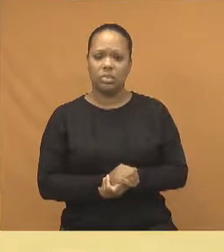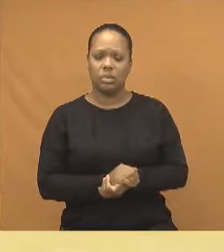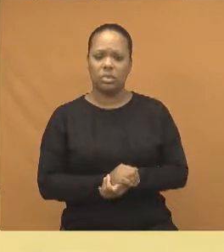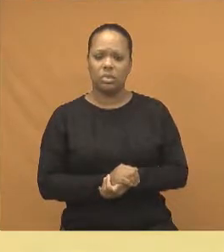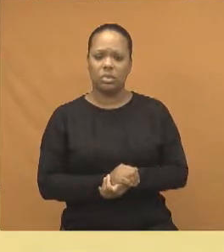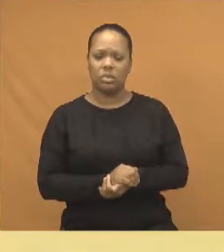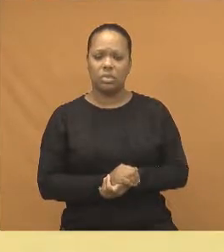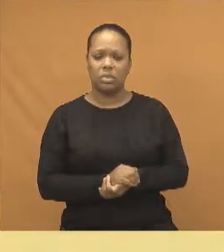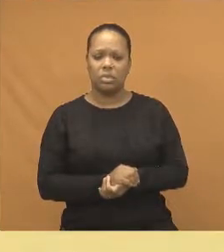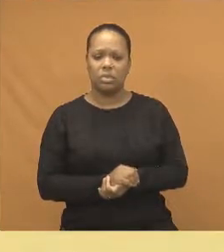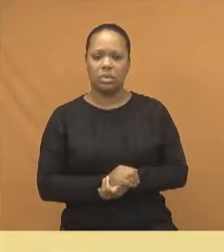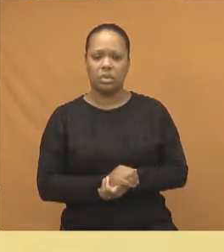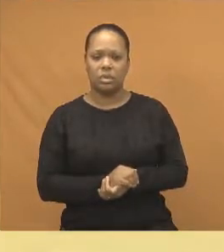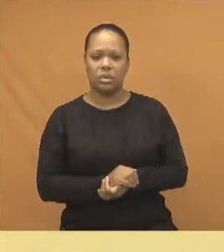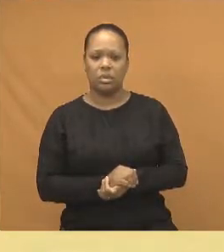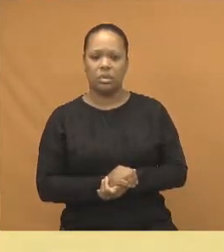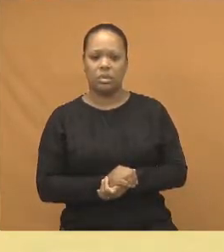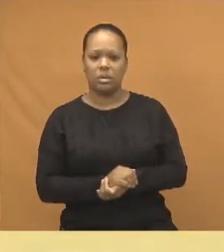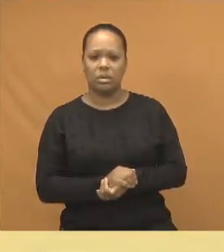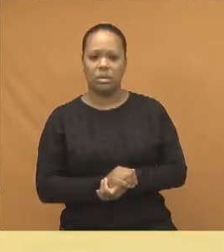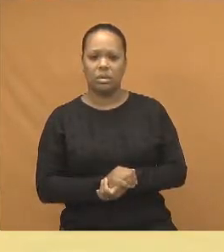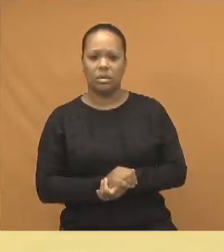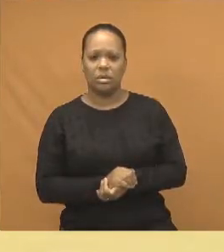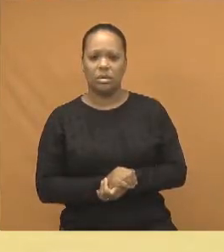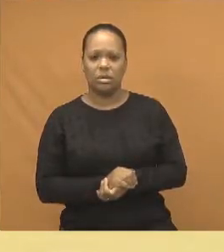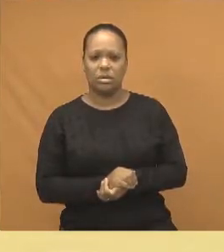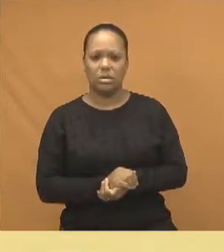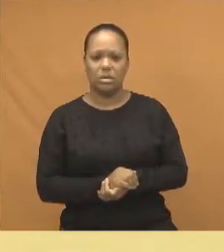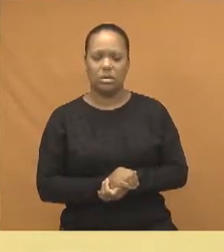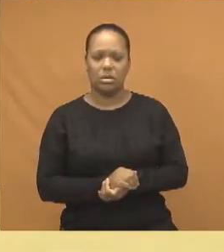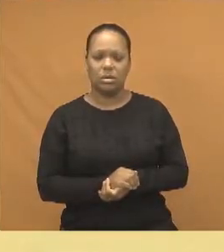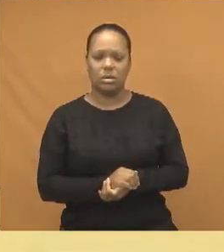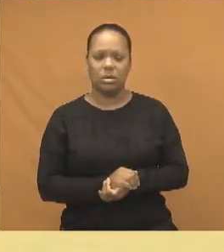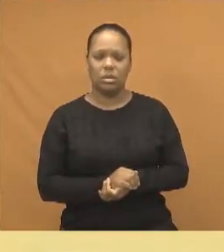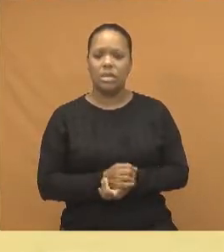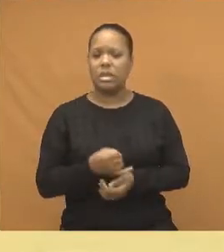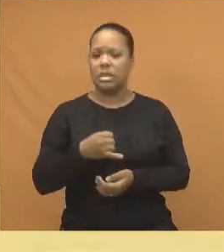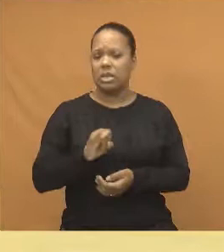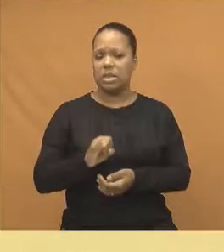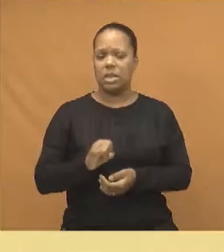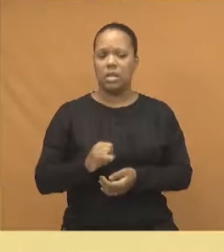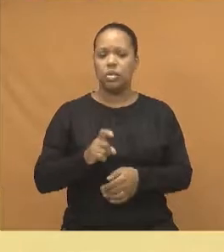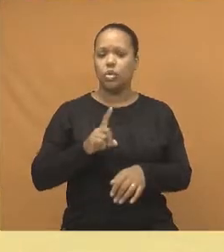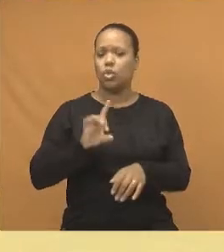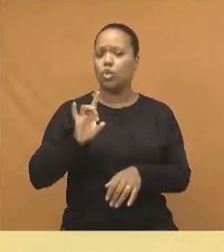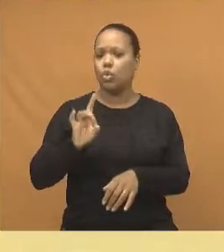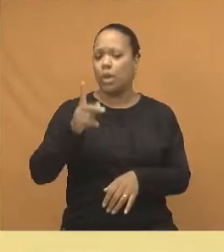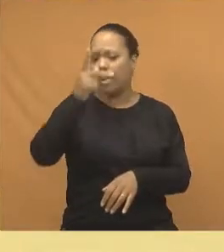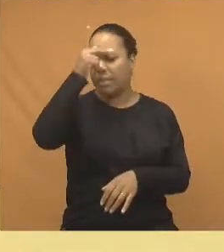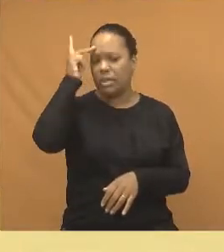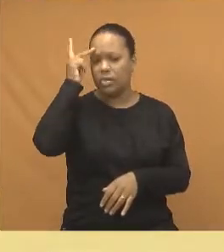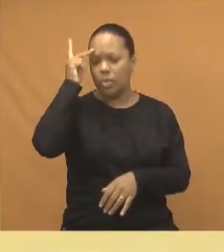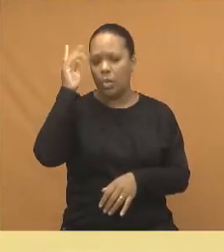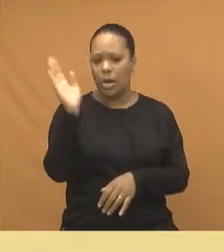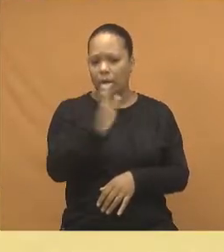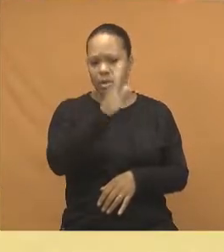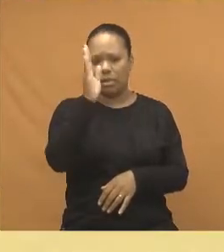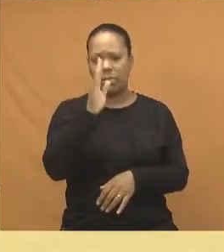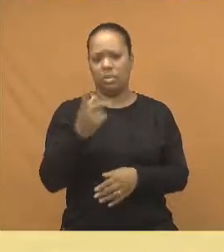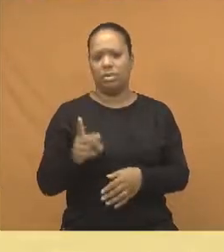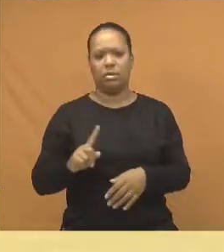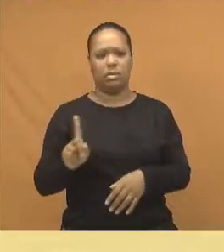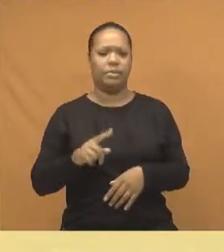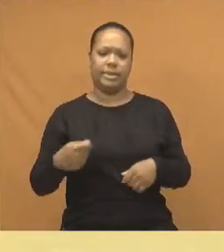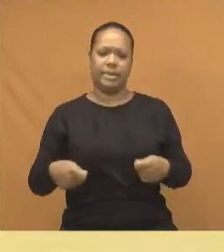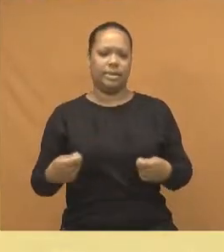gente colocar essa emenda no projeto, o projeto perde a validade. Porque a pessoa que está descompensada, ela não